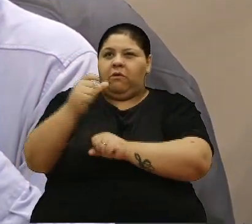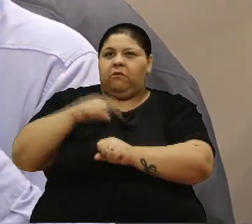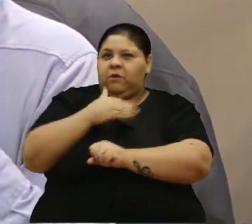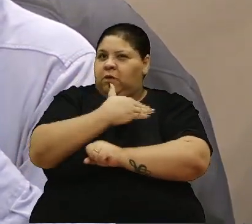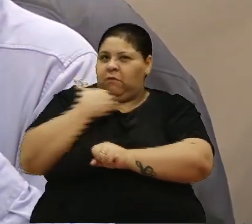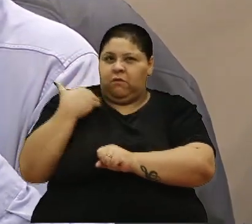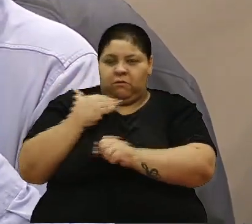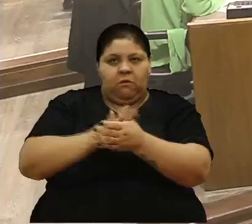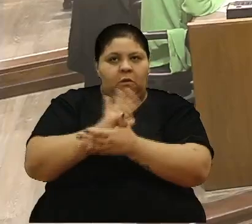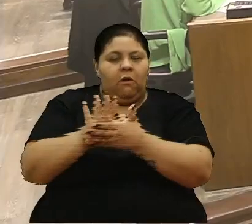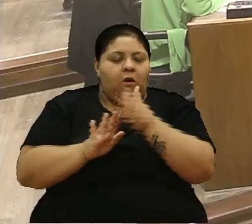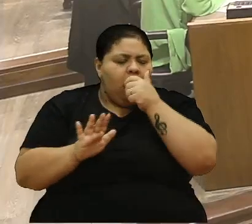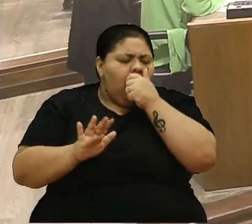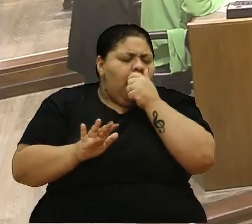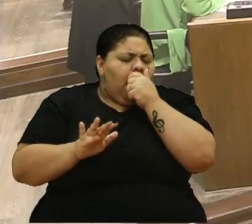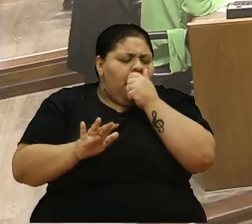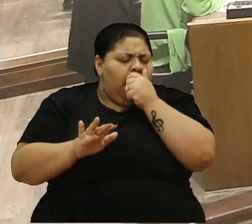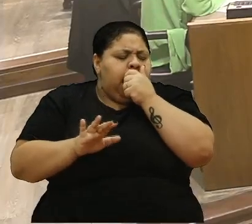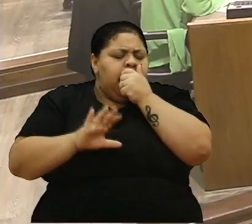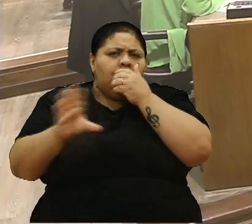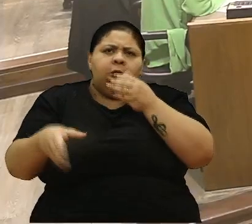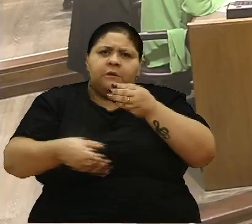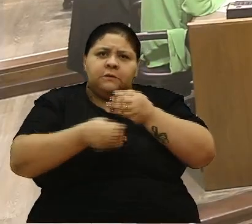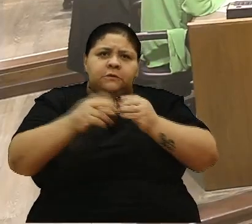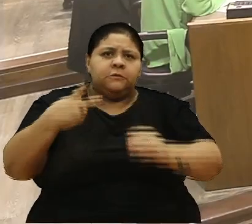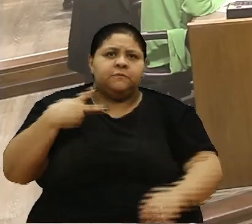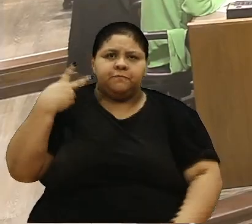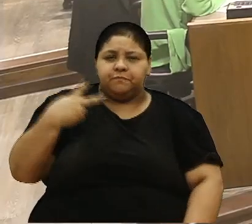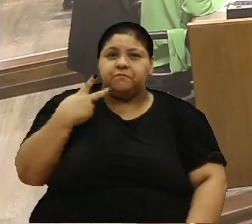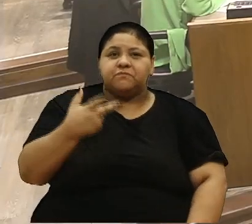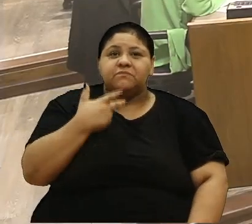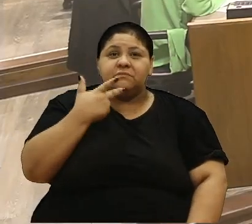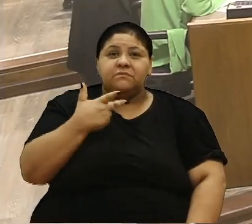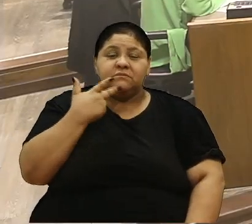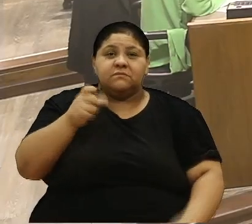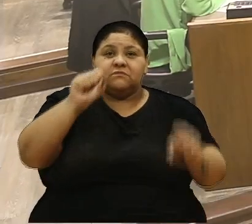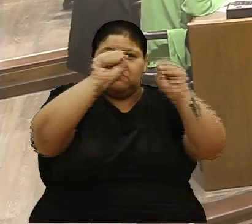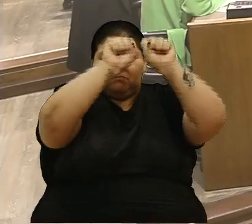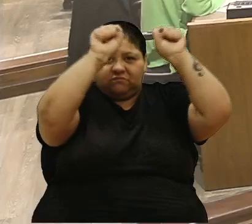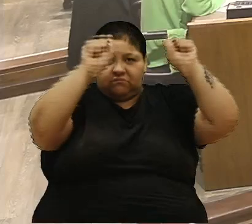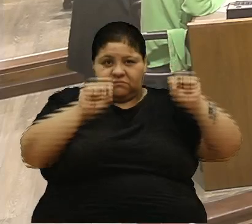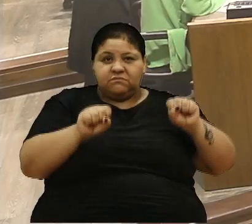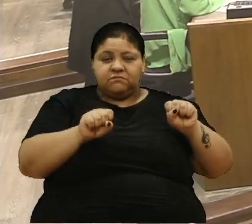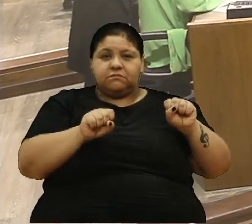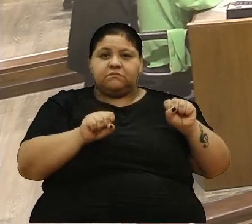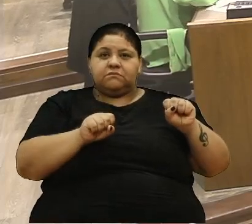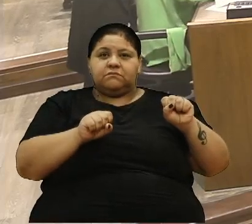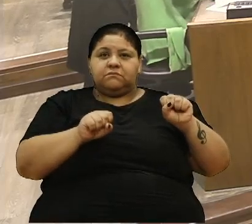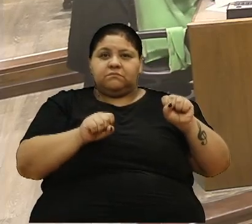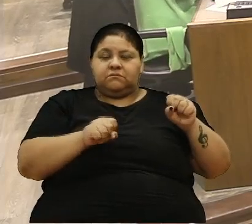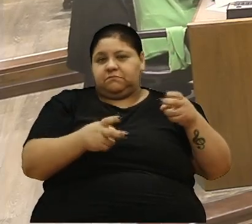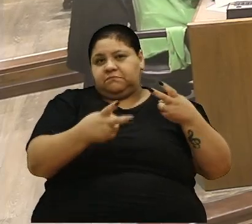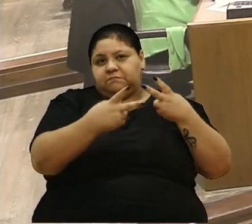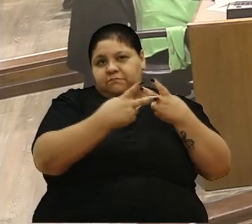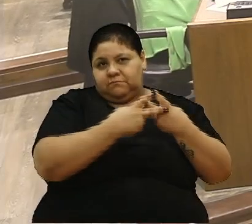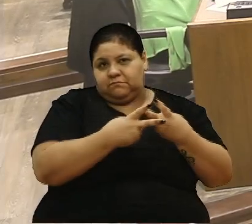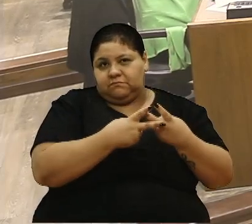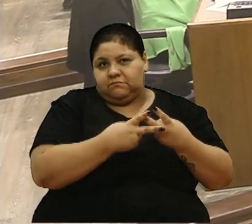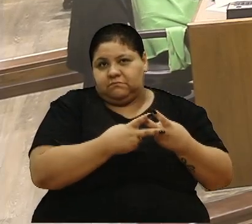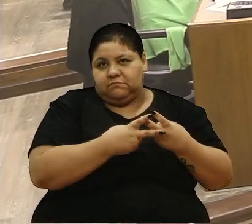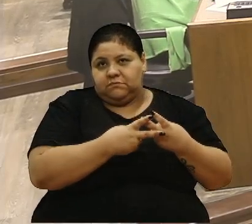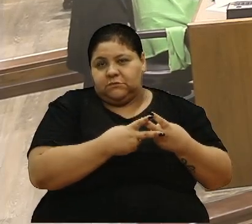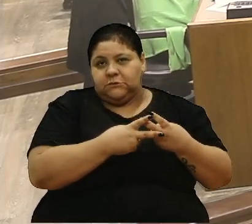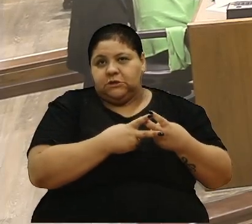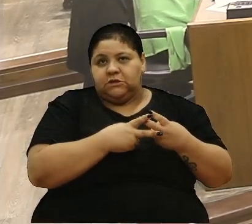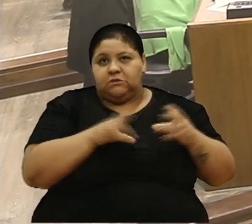violenta. Sua parte, vereador. Rapidamente, vereador Iago, foi comentado aqui sobre o sistema, né, de que o sistema penal está amontoando pessoas atrás